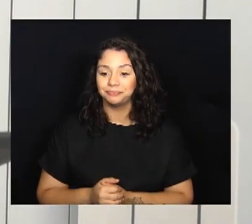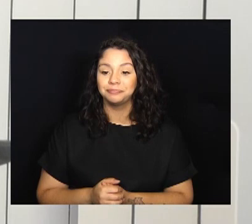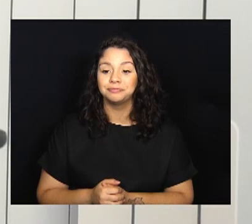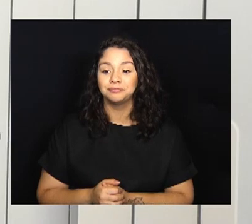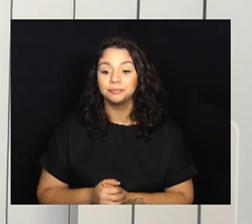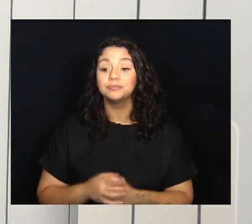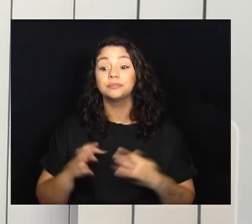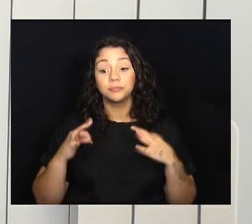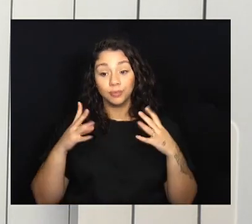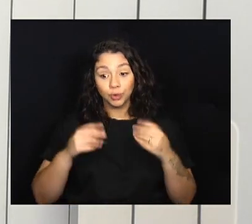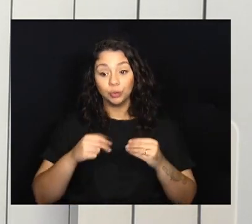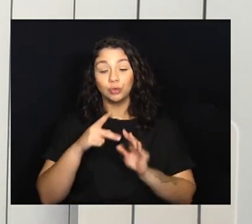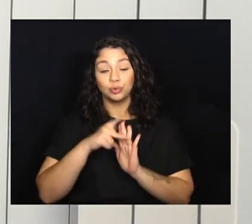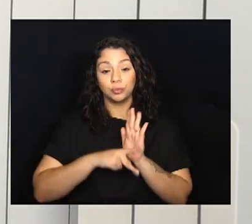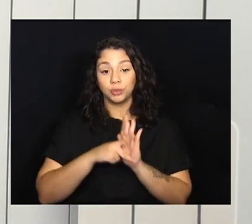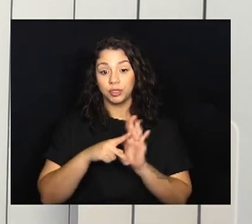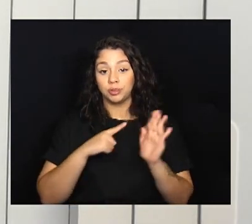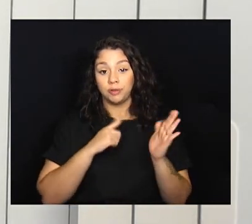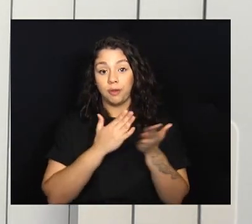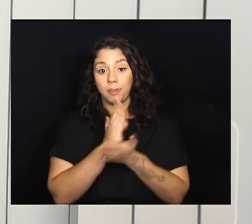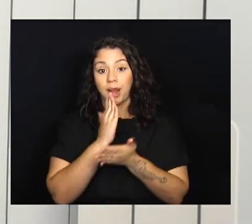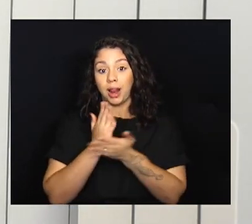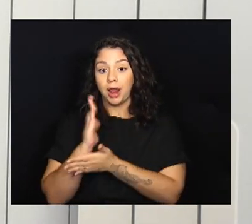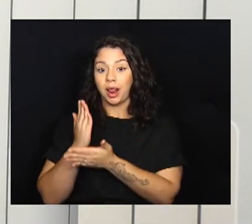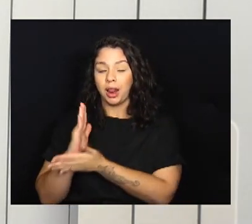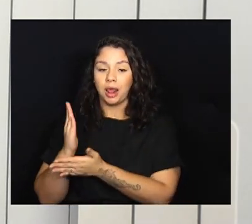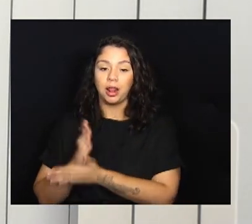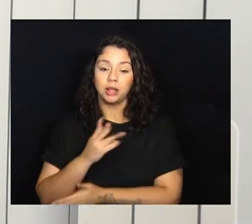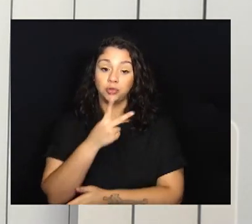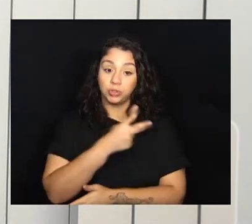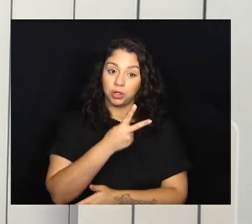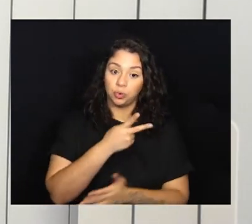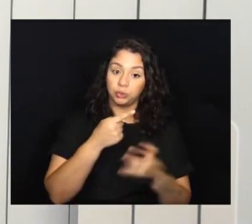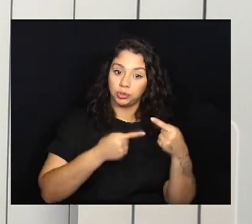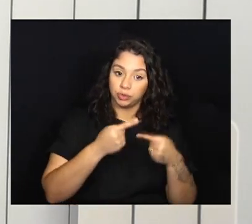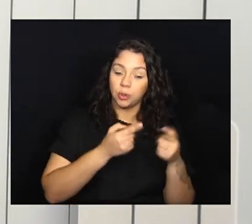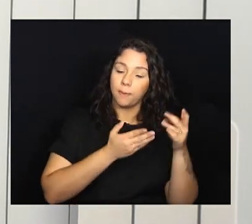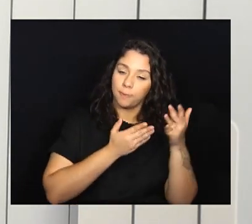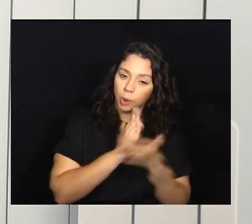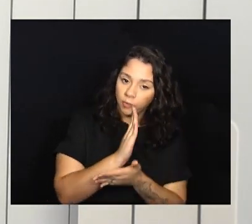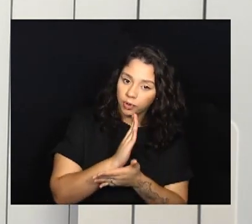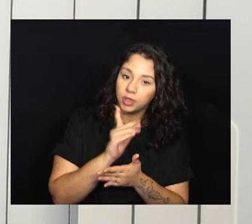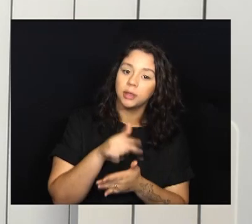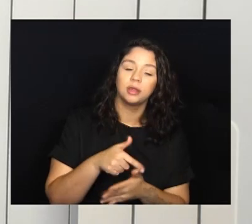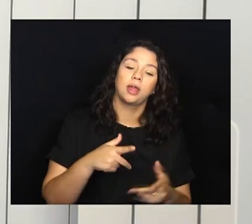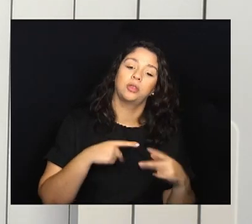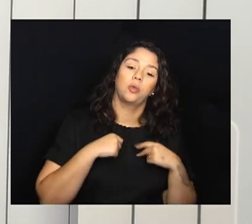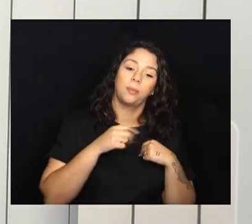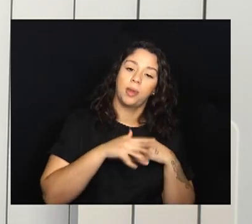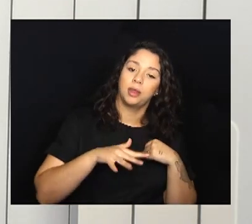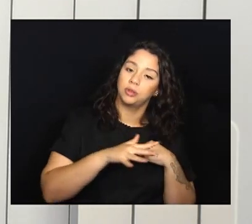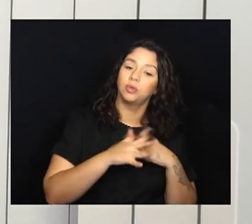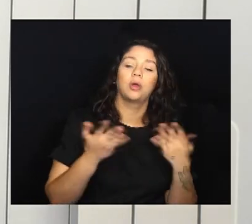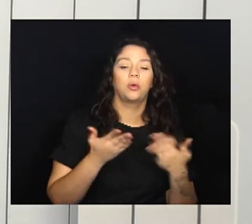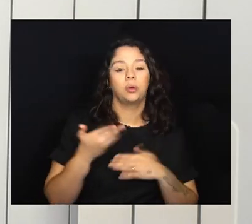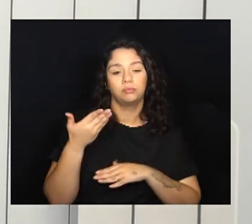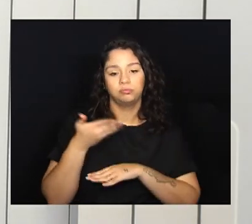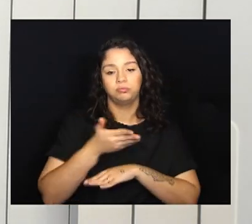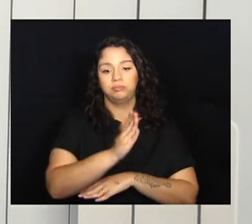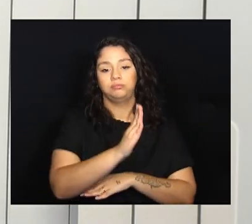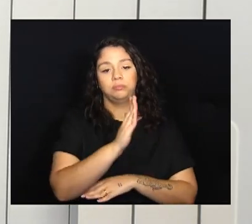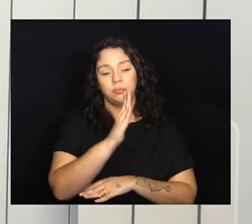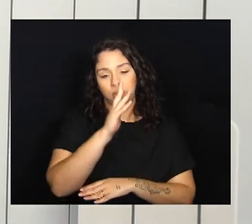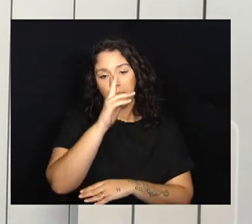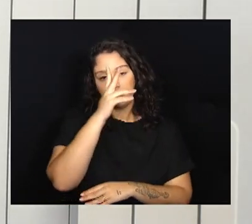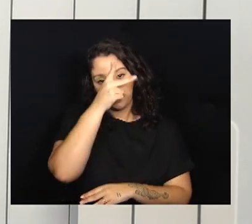Todos os projetos que foram aprovados em segunda discussão, ou seja, no mérito, seguem para a sanção do prefeito